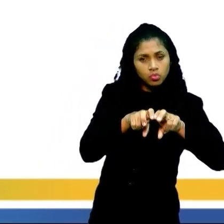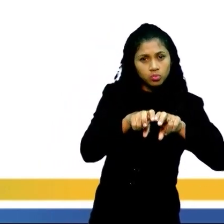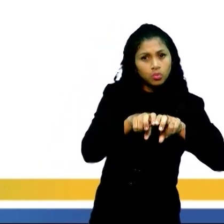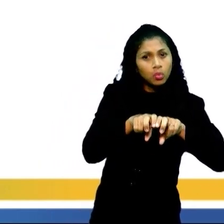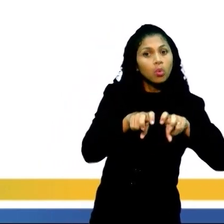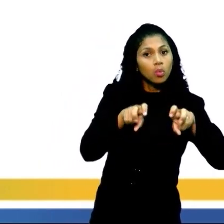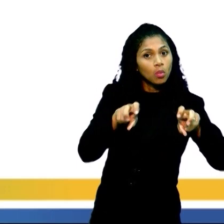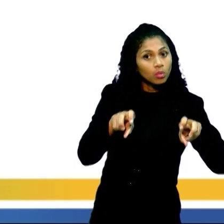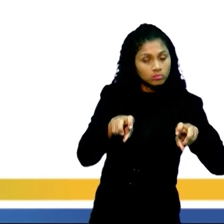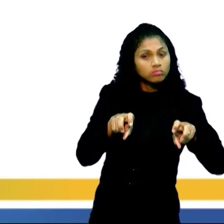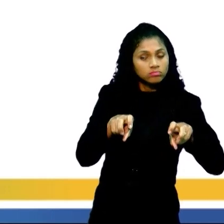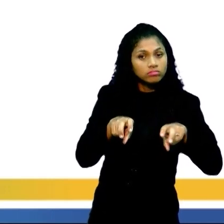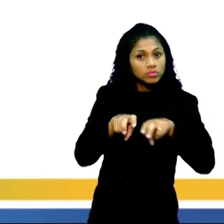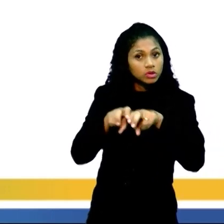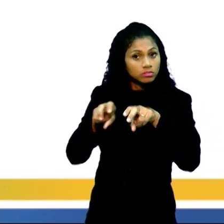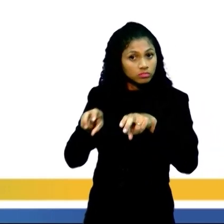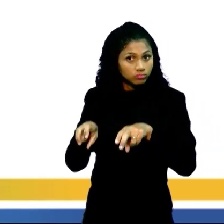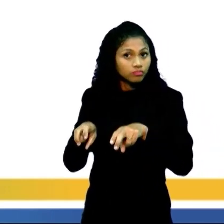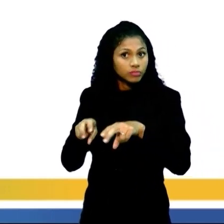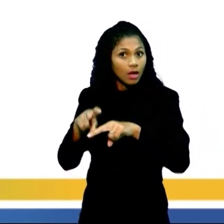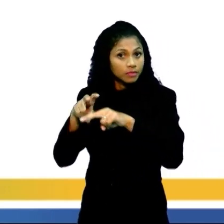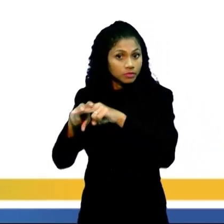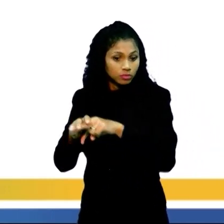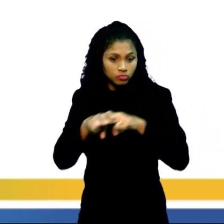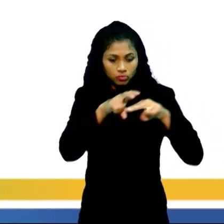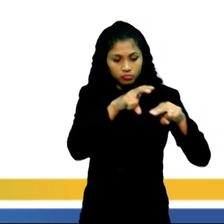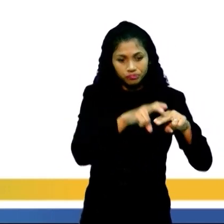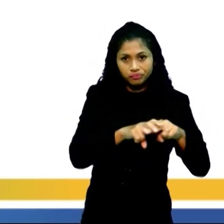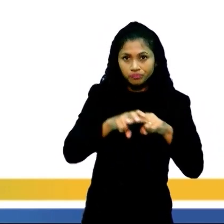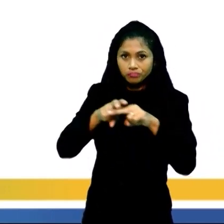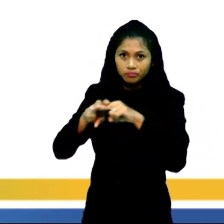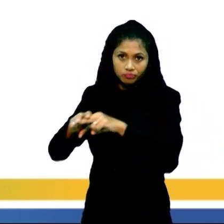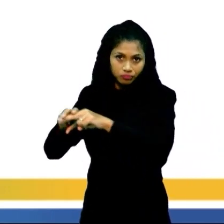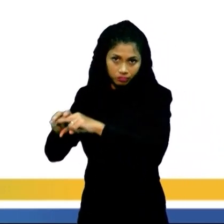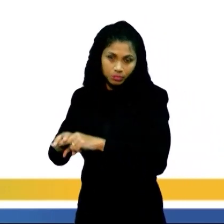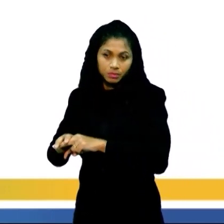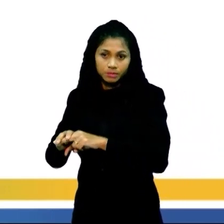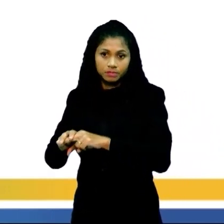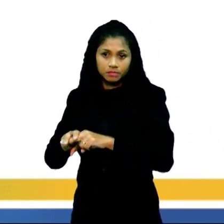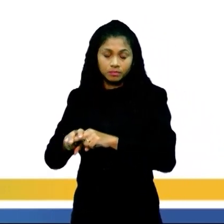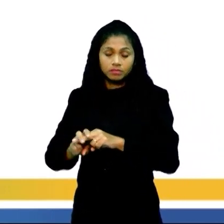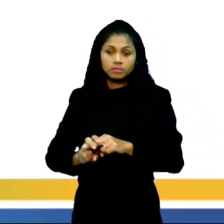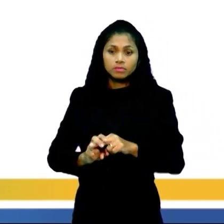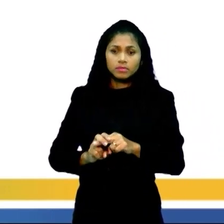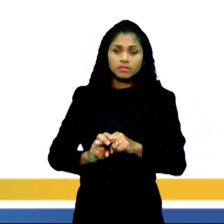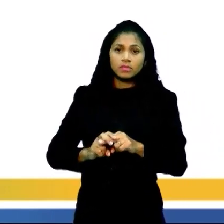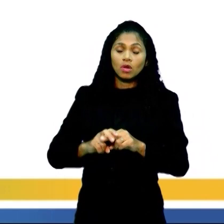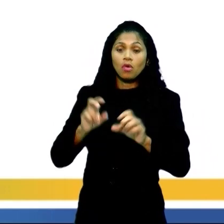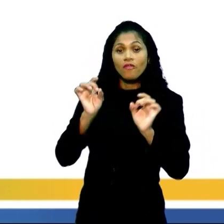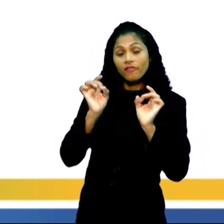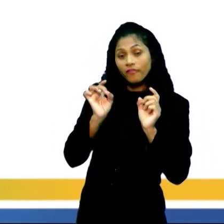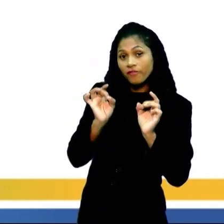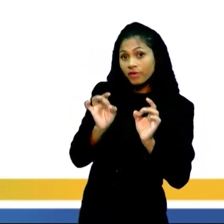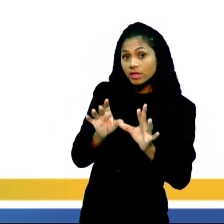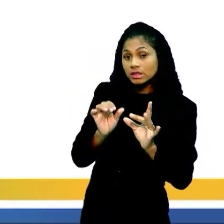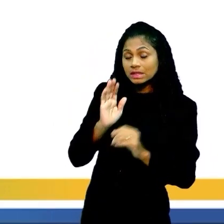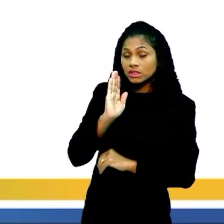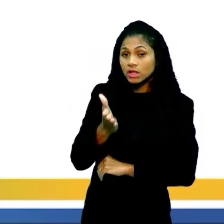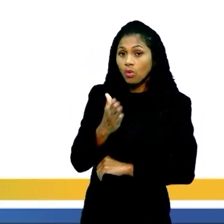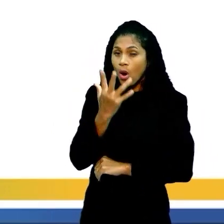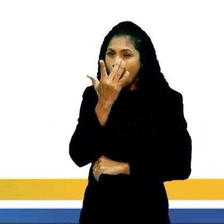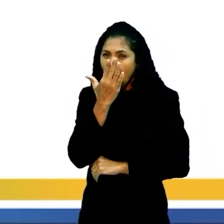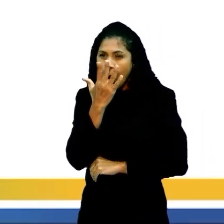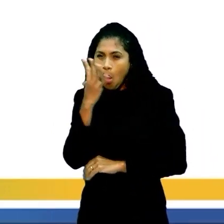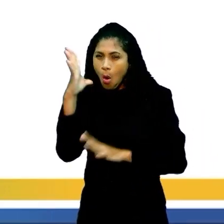diferenciando os assentos já vendidos por uma cor mais escura dos assentos ainda